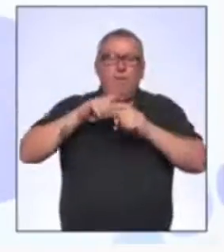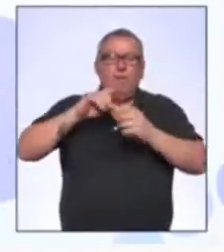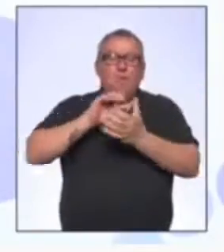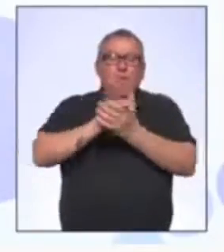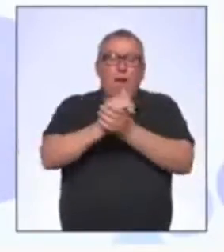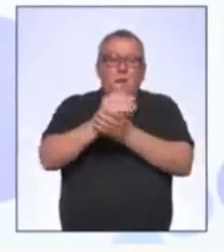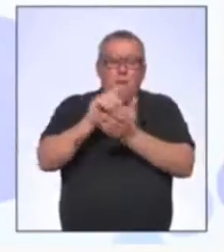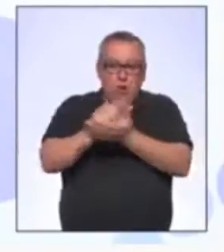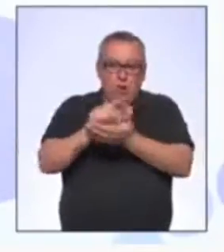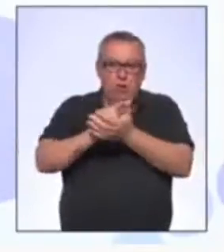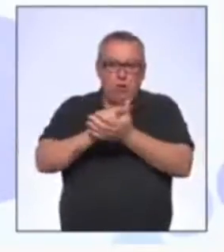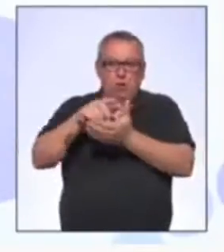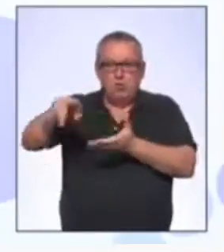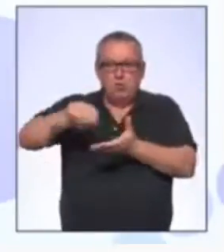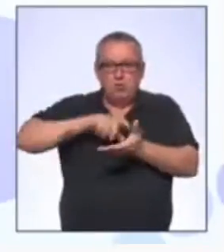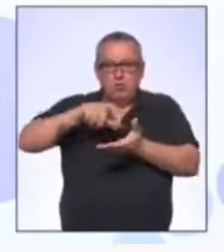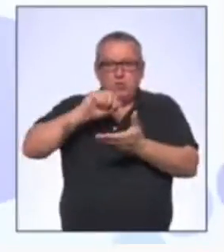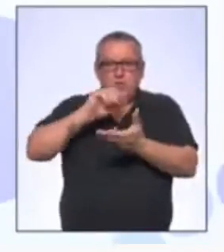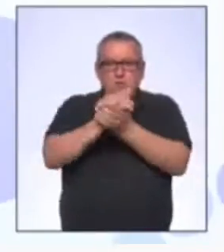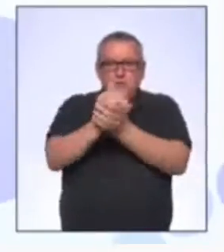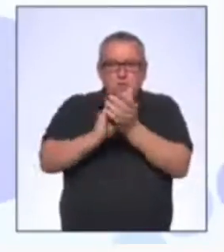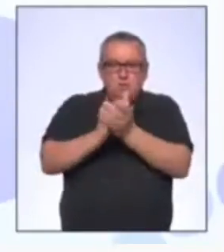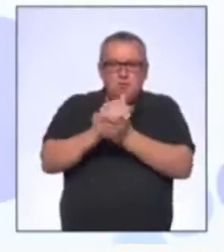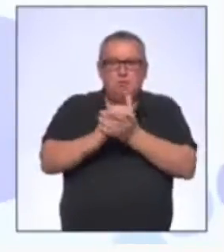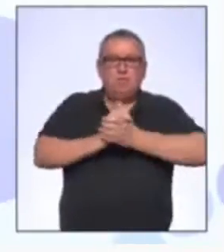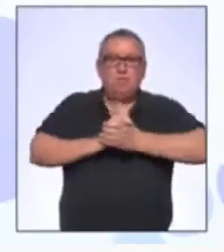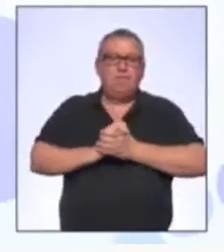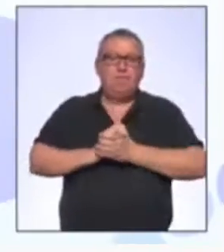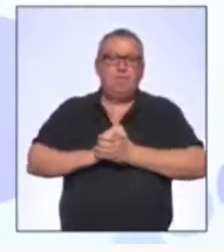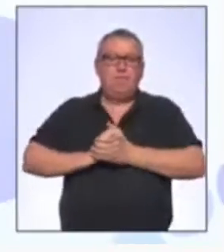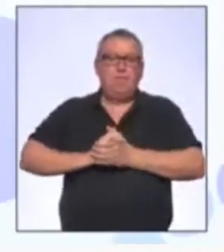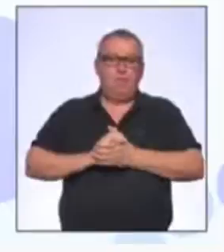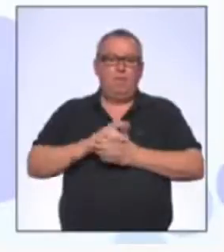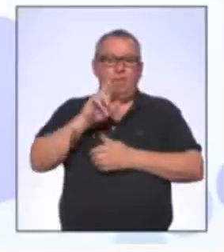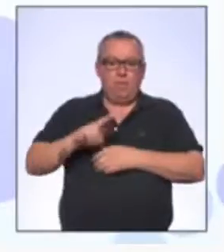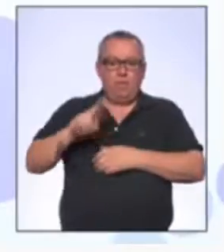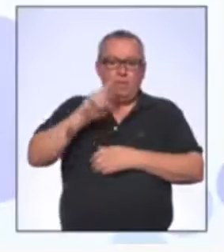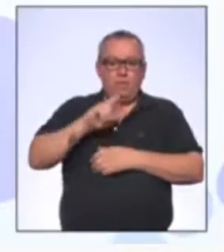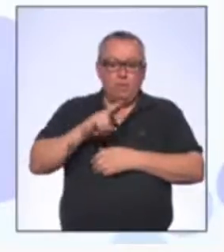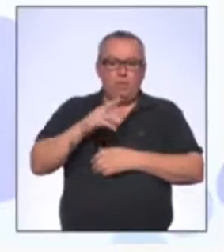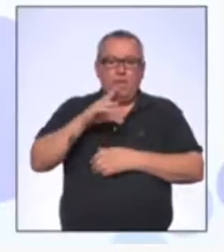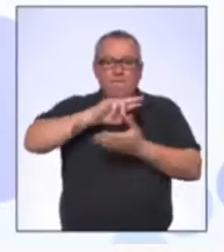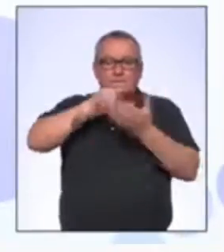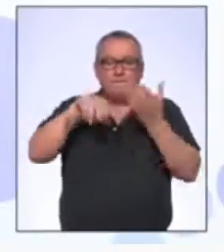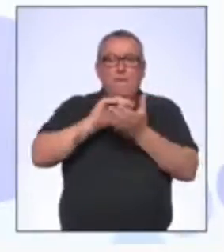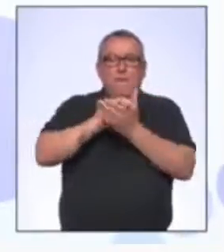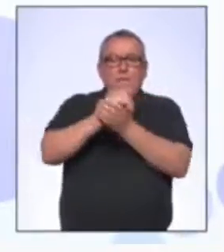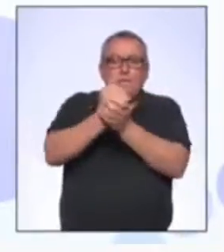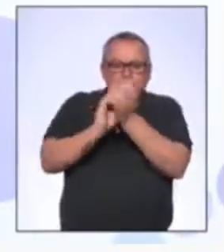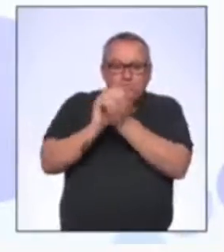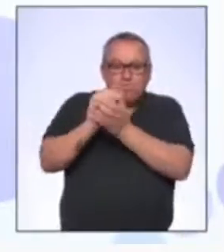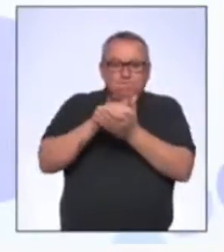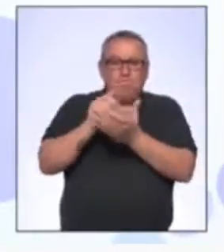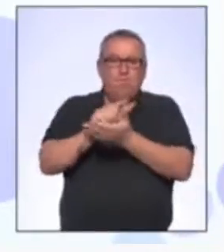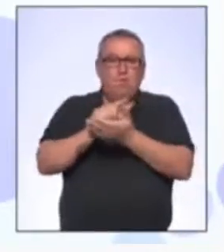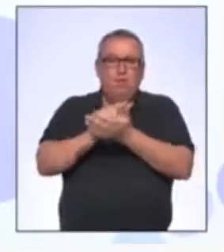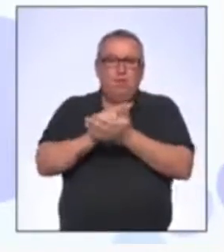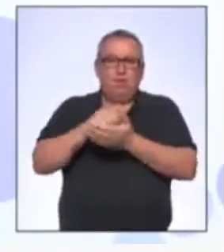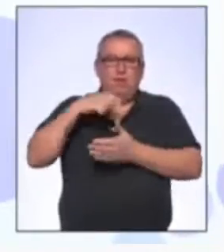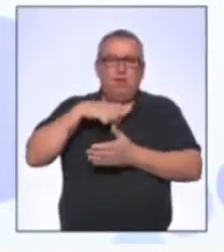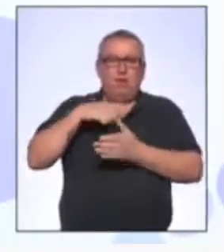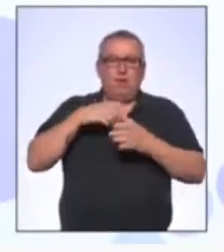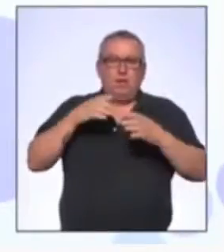pega o papel um caderno aí alguma coisa que você já não use mais então a gente vai usar essas bolinhas para fazer atividade se você tiver um